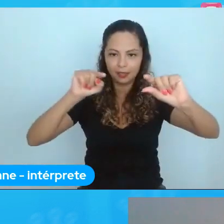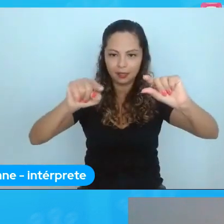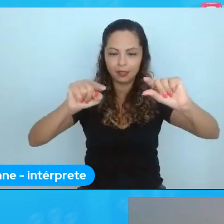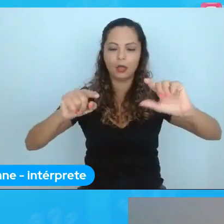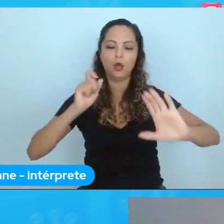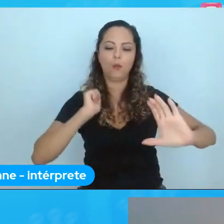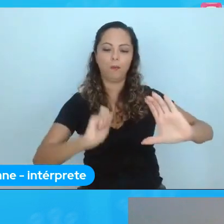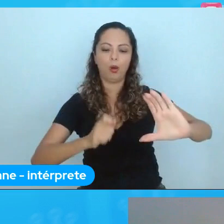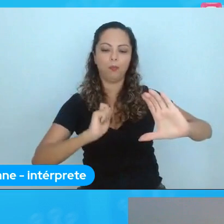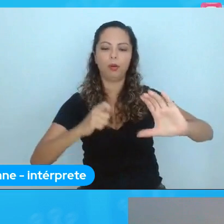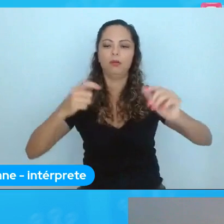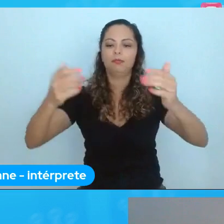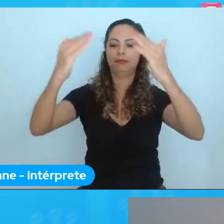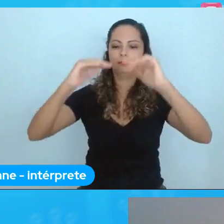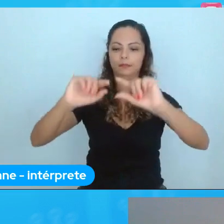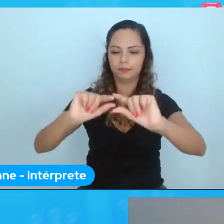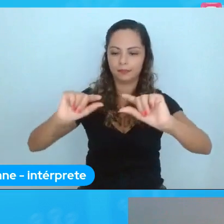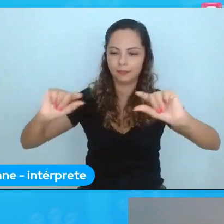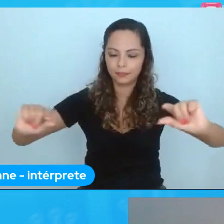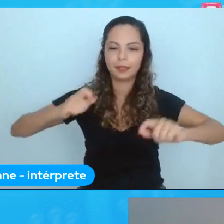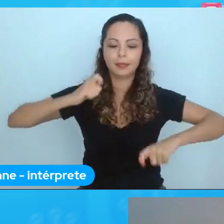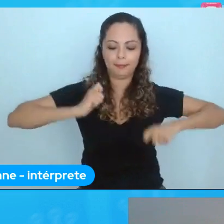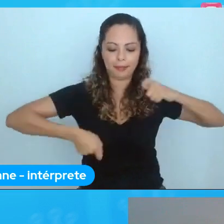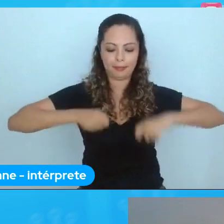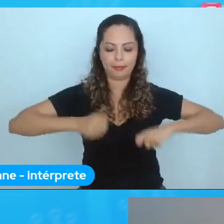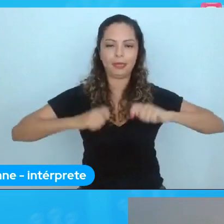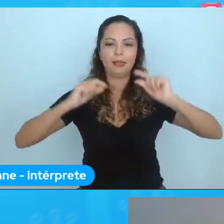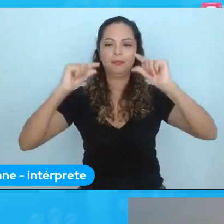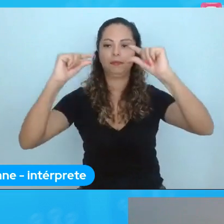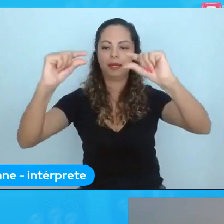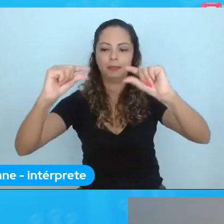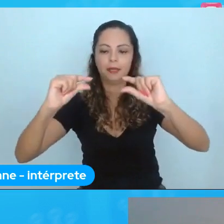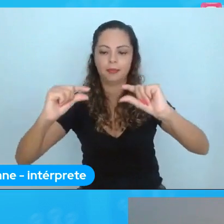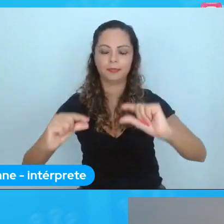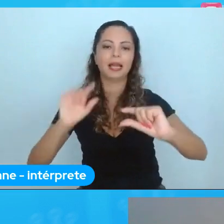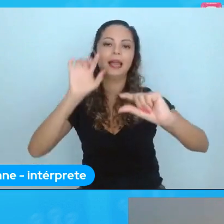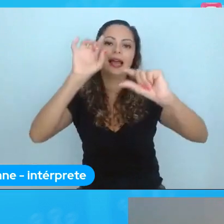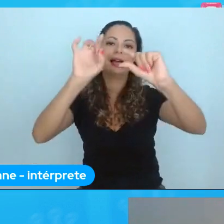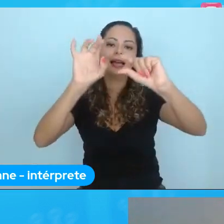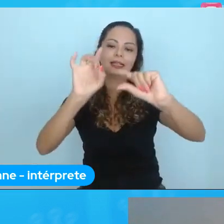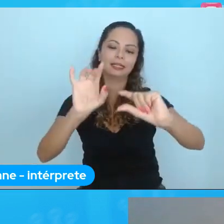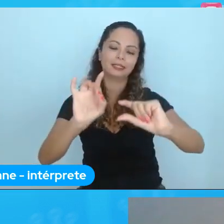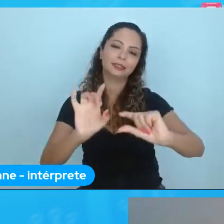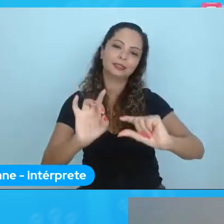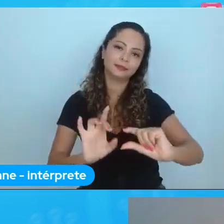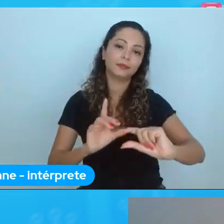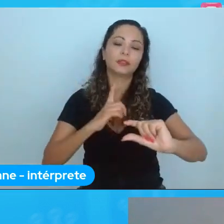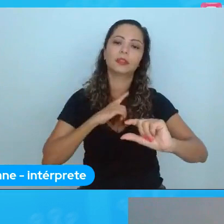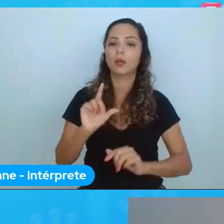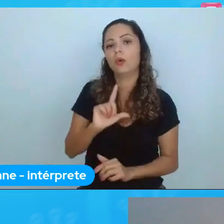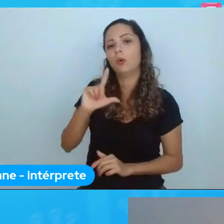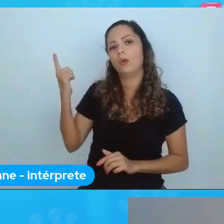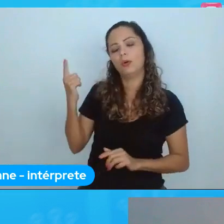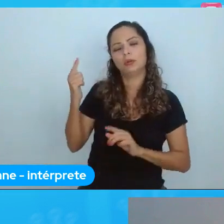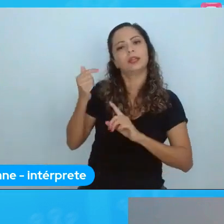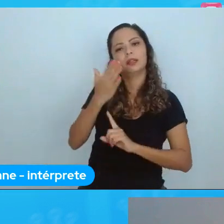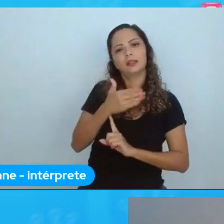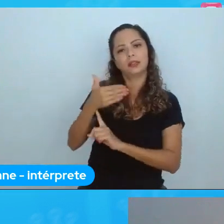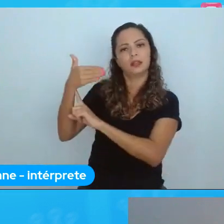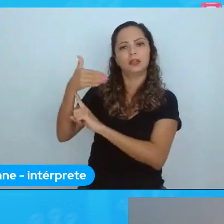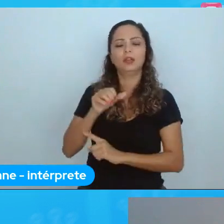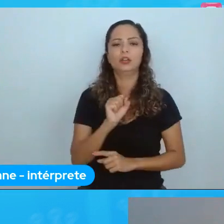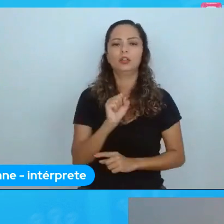e ele lê o arquivo todo e executa. O Foxdot não funciona assim. Algumas outras tecnologias funcionam assim. O Sonic Pi, por exemplo, que é em